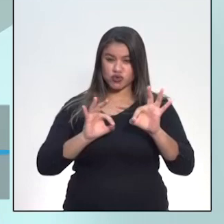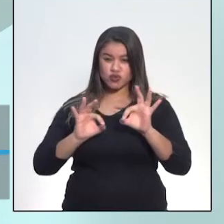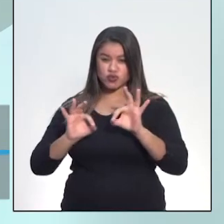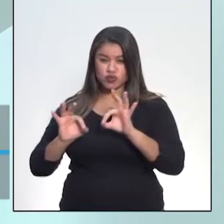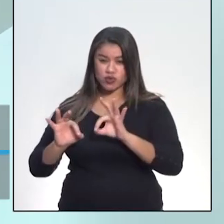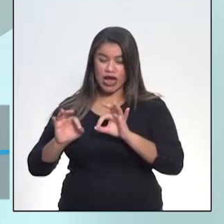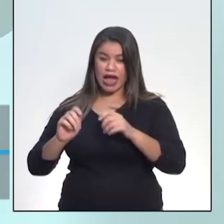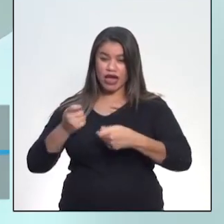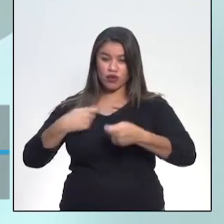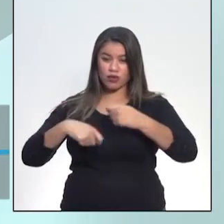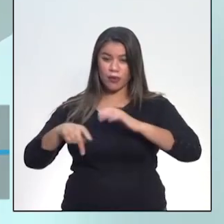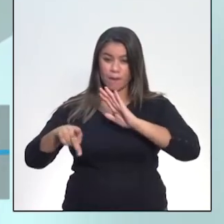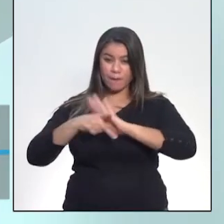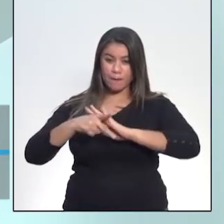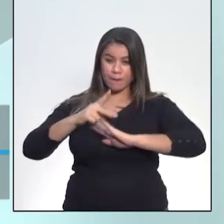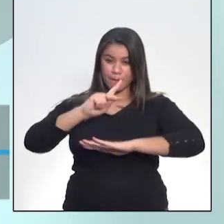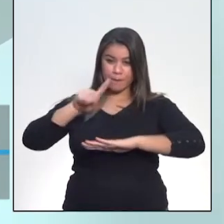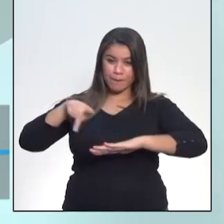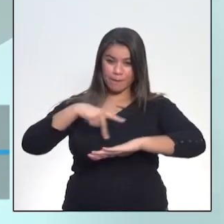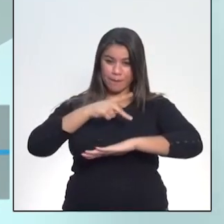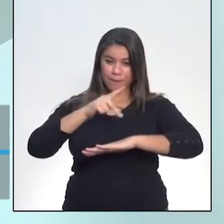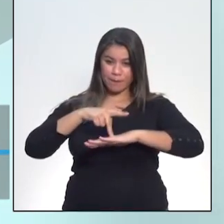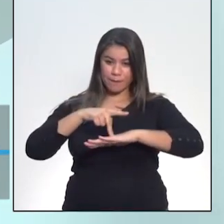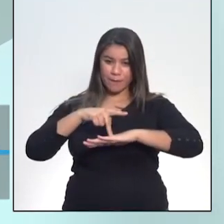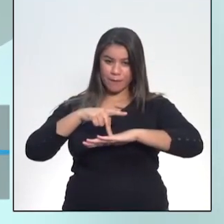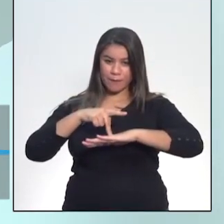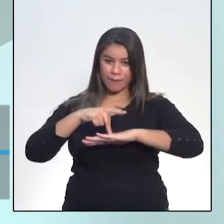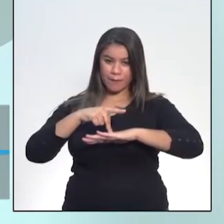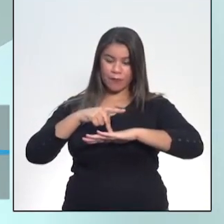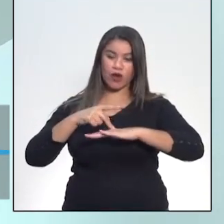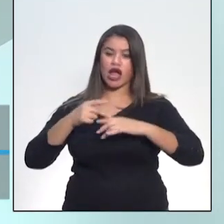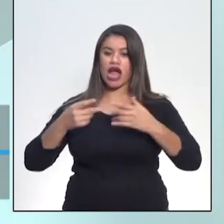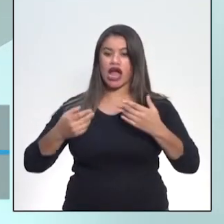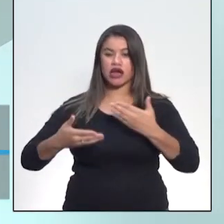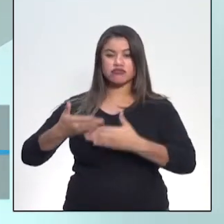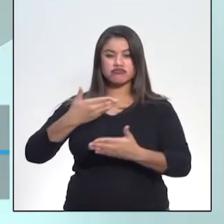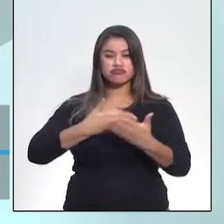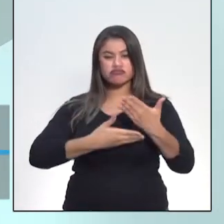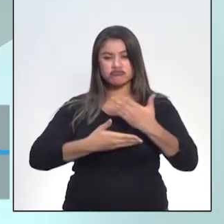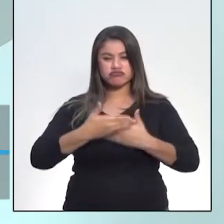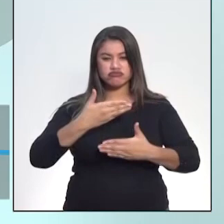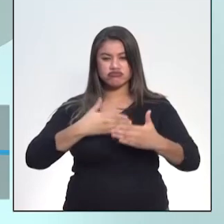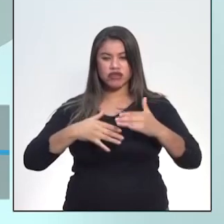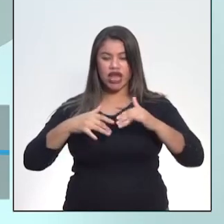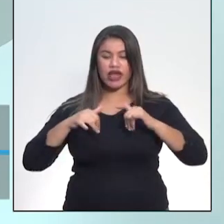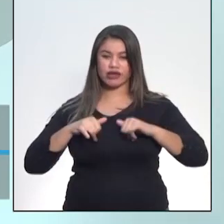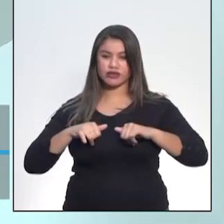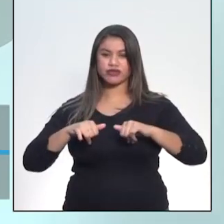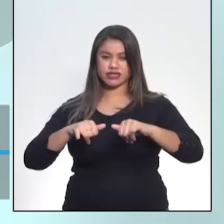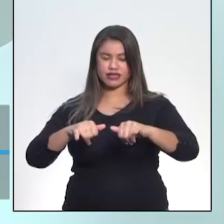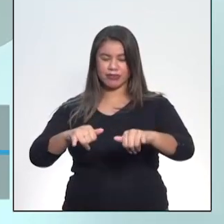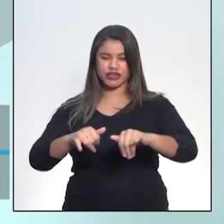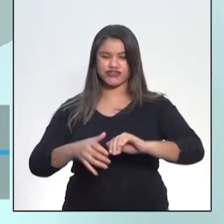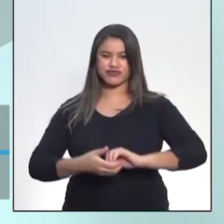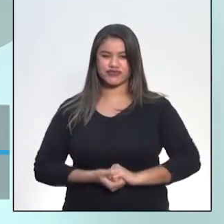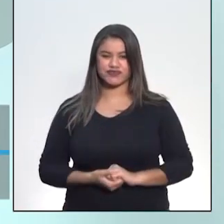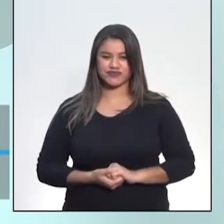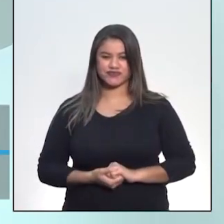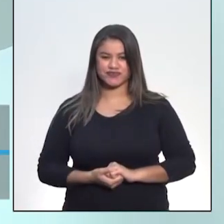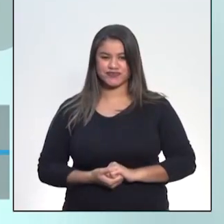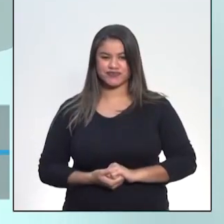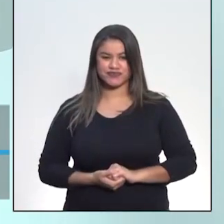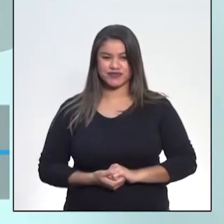do país a partir do princípio das relações de mercado. O capitalismo,